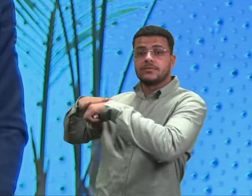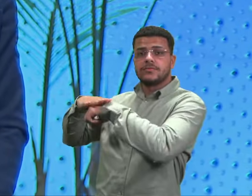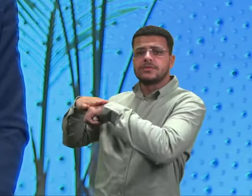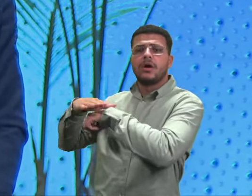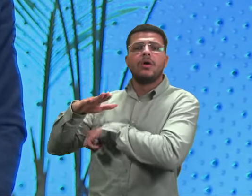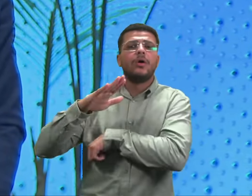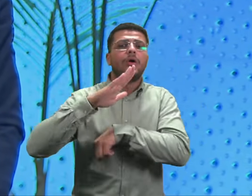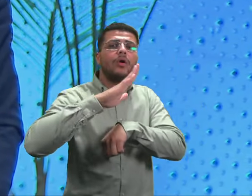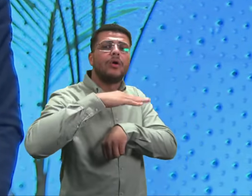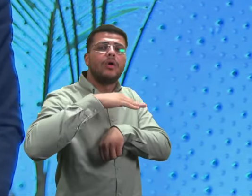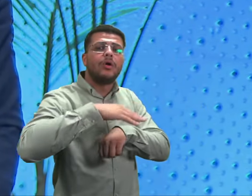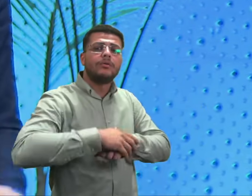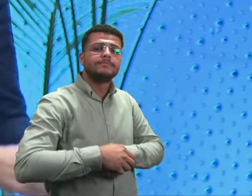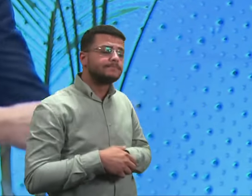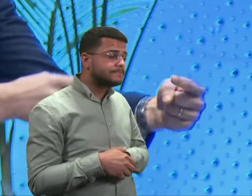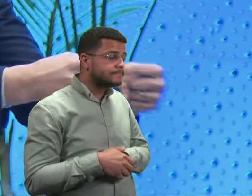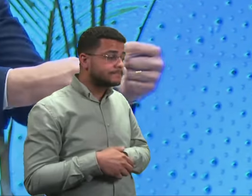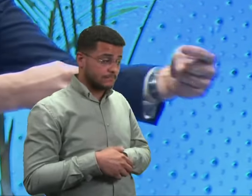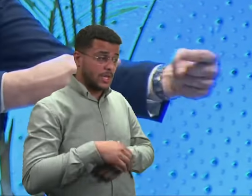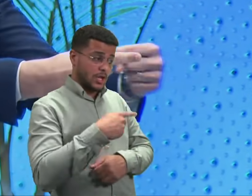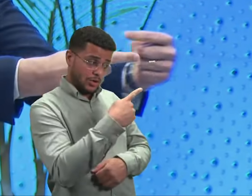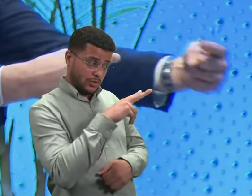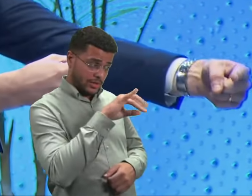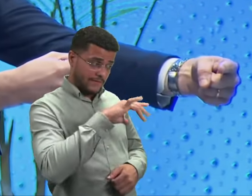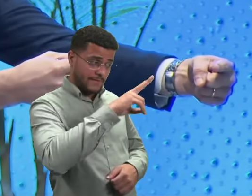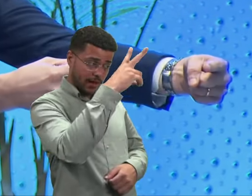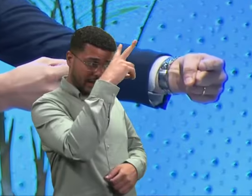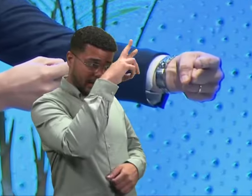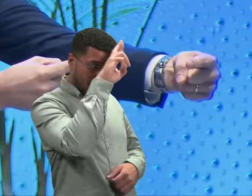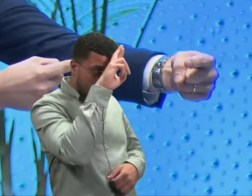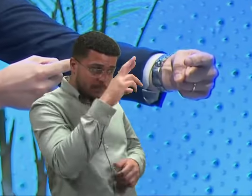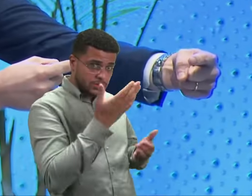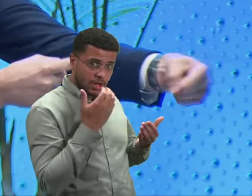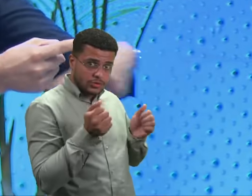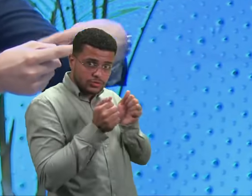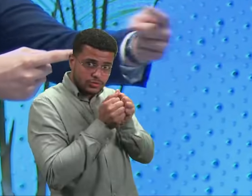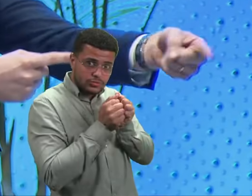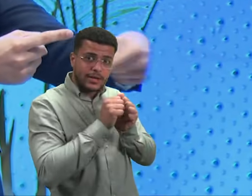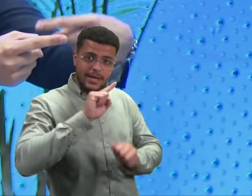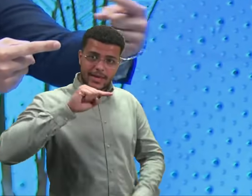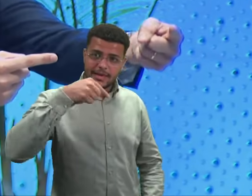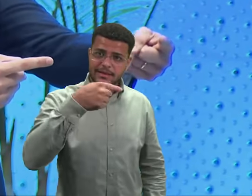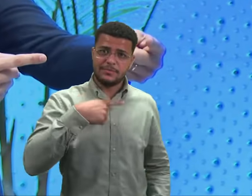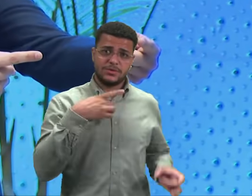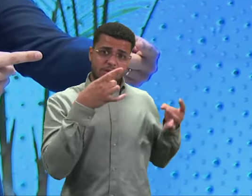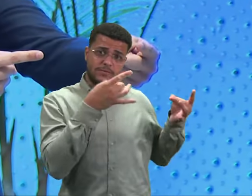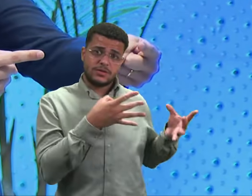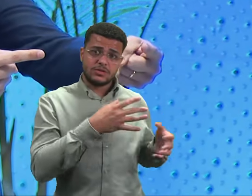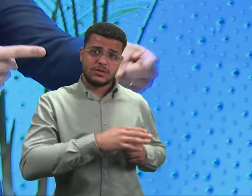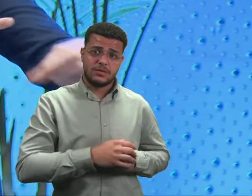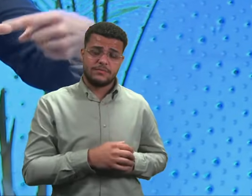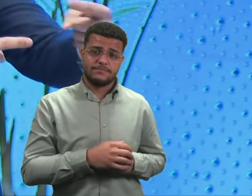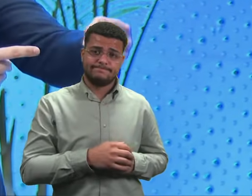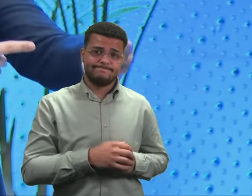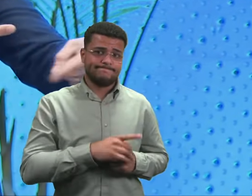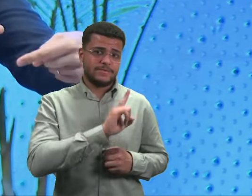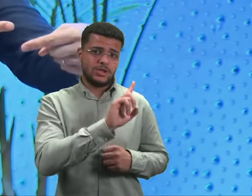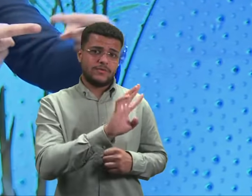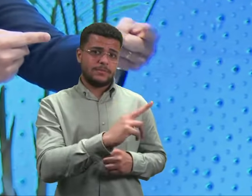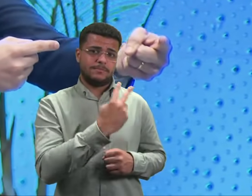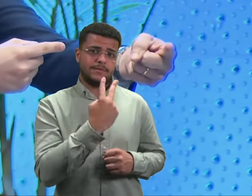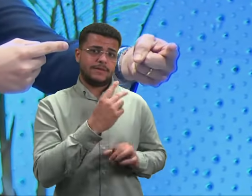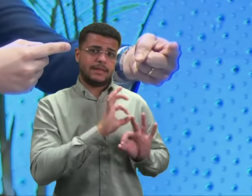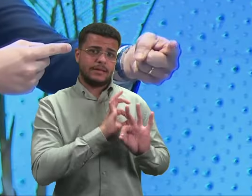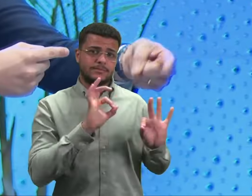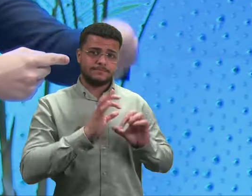escuta, a gente vai almoçar juntos, e depois eu vou deixar você, e você não vai mais